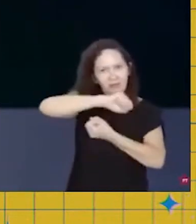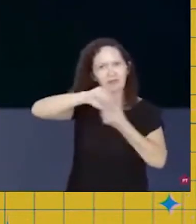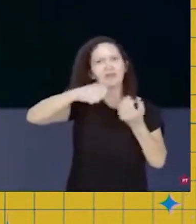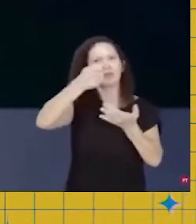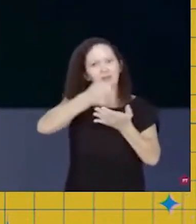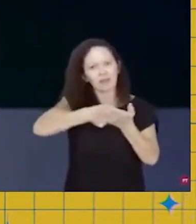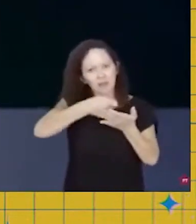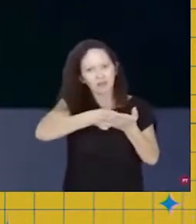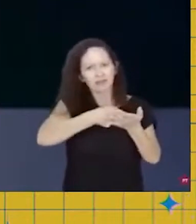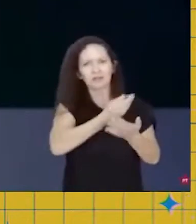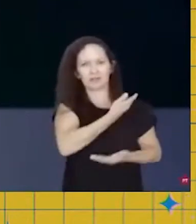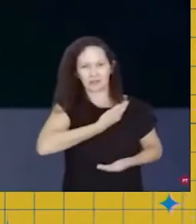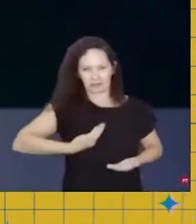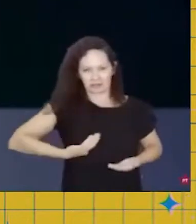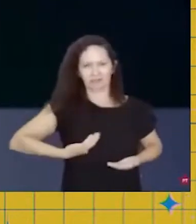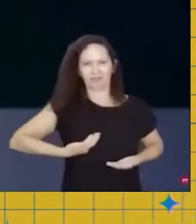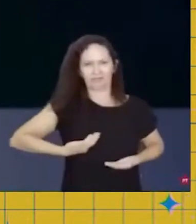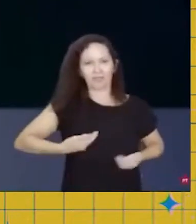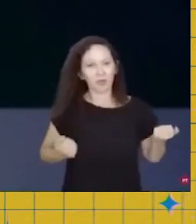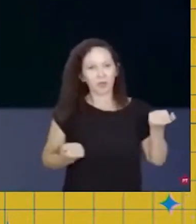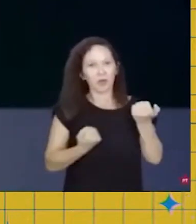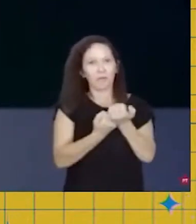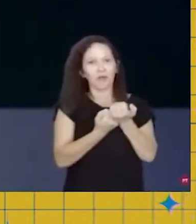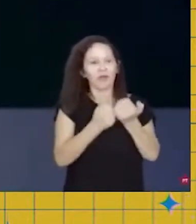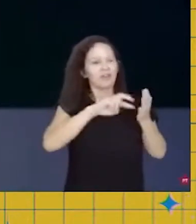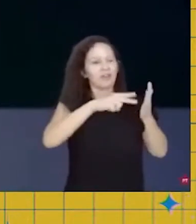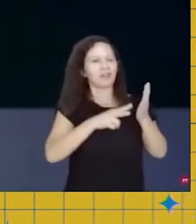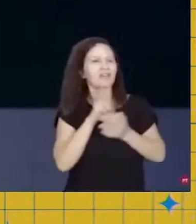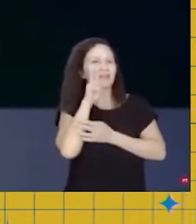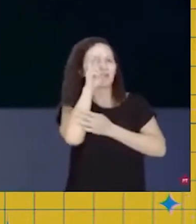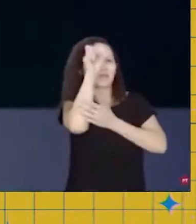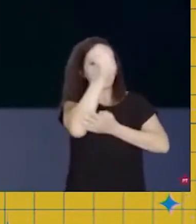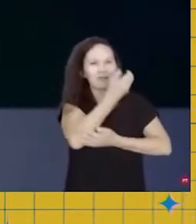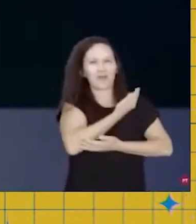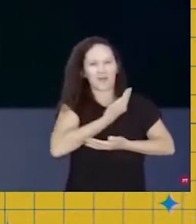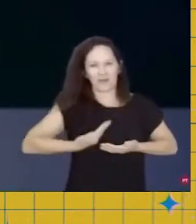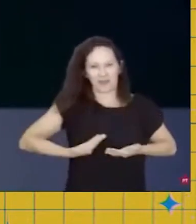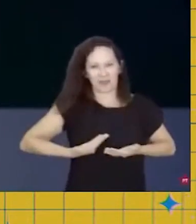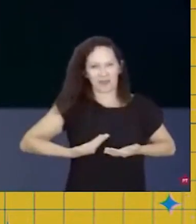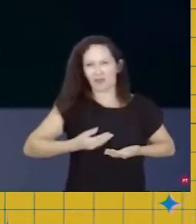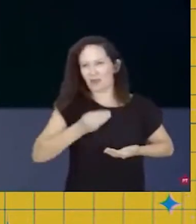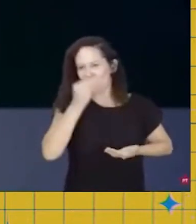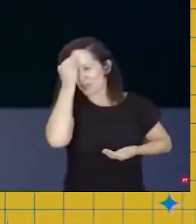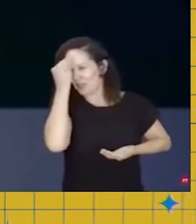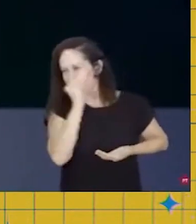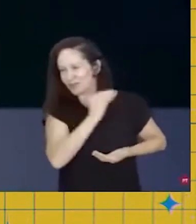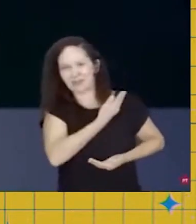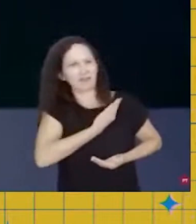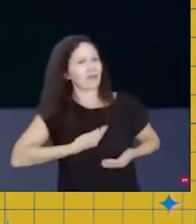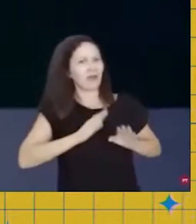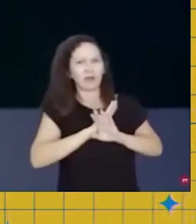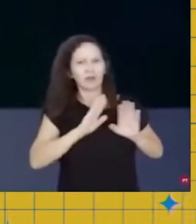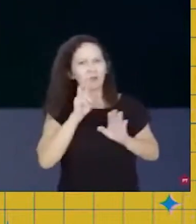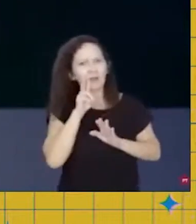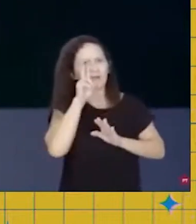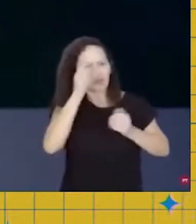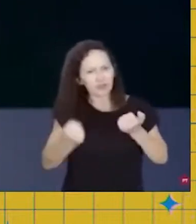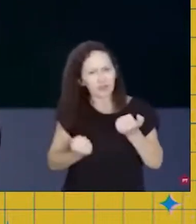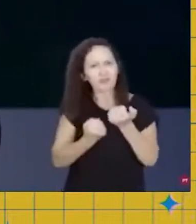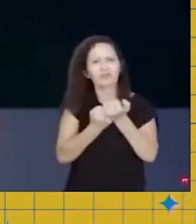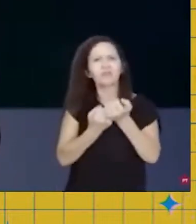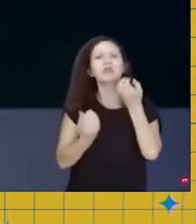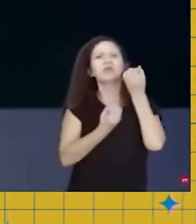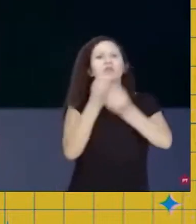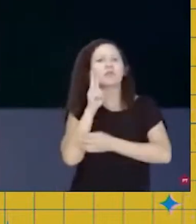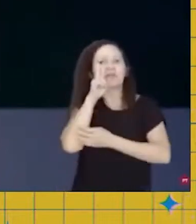porque isso a parte de fortalecimento do estado e não de enfraquecimento do estado você não fortalece o